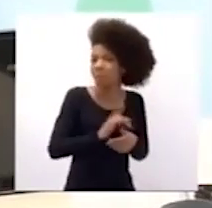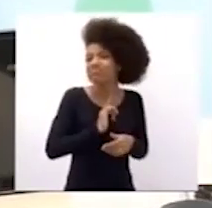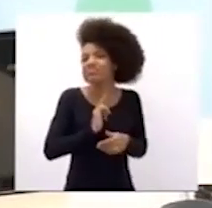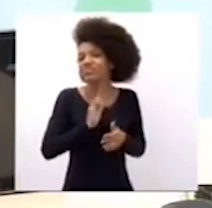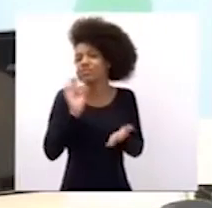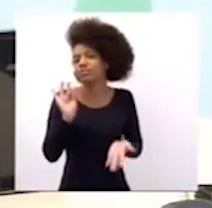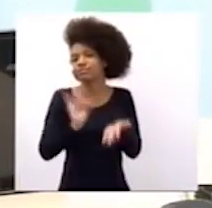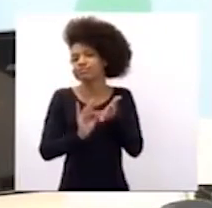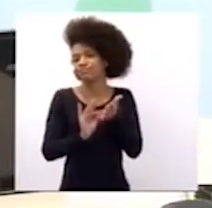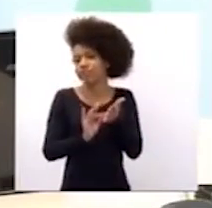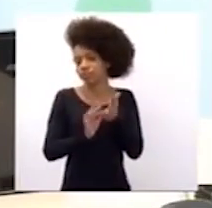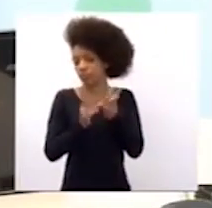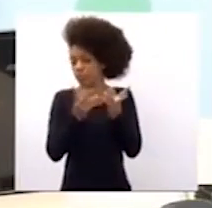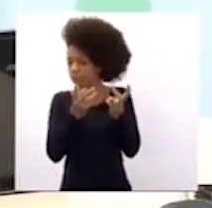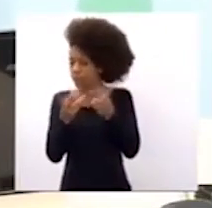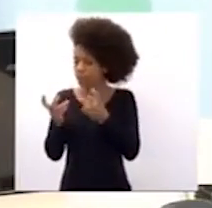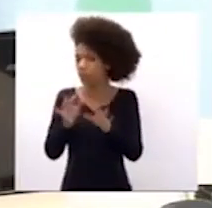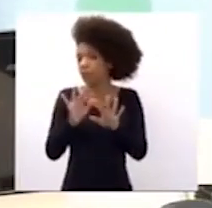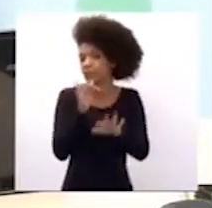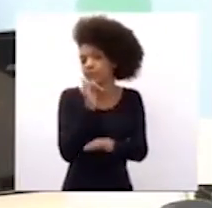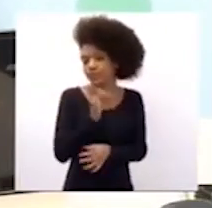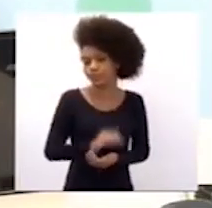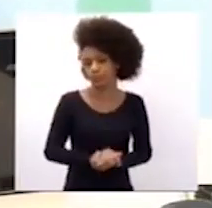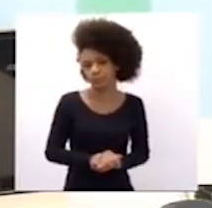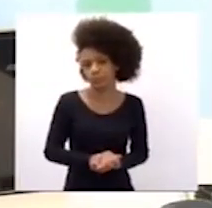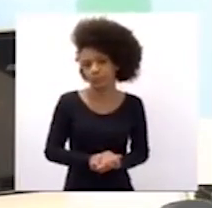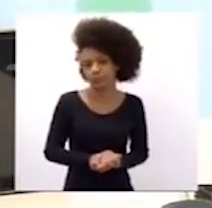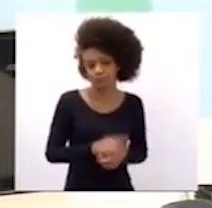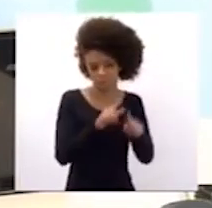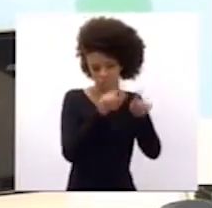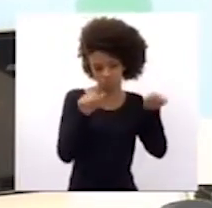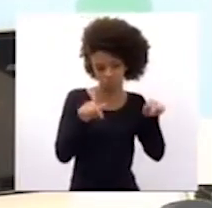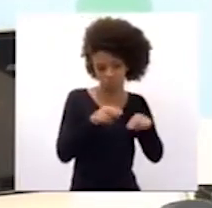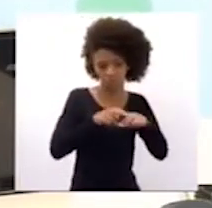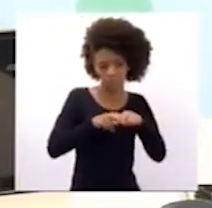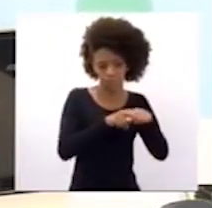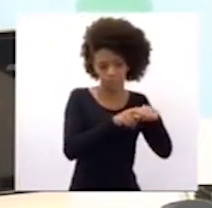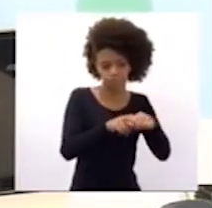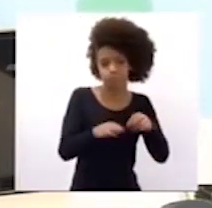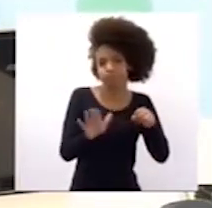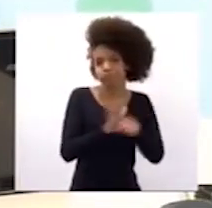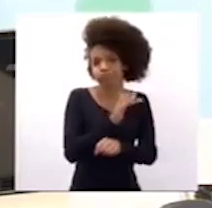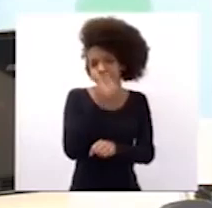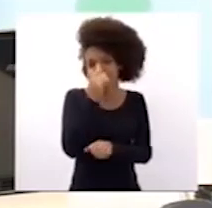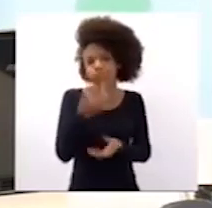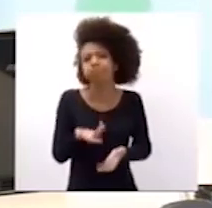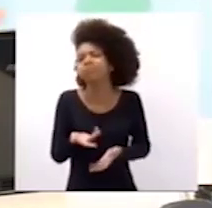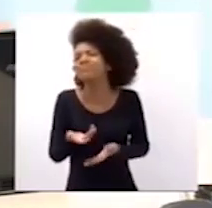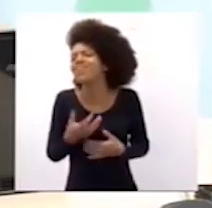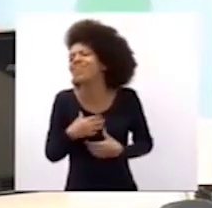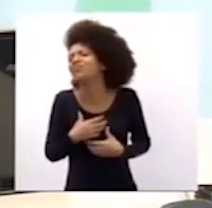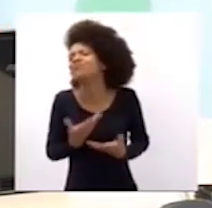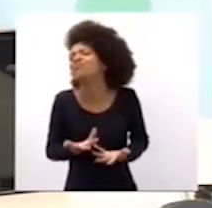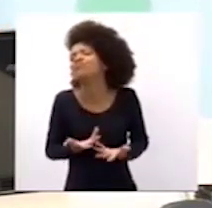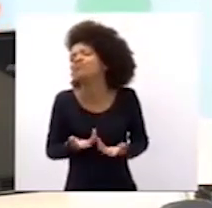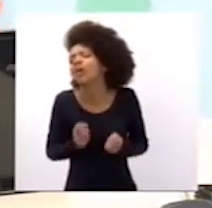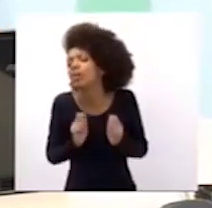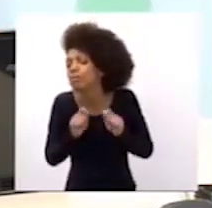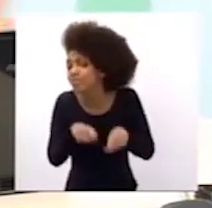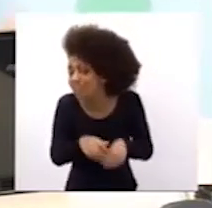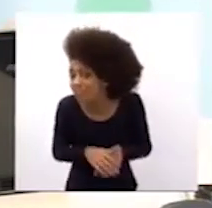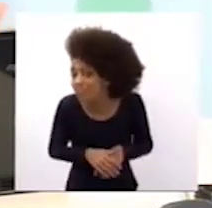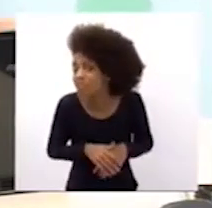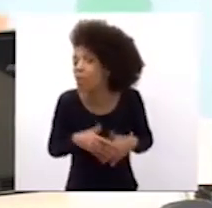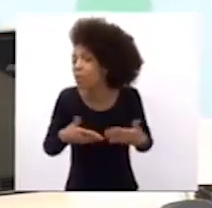serem analisadas, né? Por exemplo, coloca aqui as salas cheias de alunos. Quais são suas características? E suas potencialidades? Elas